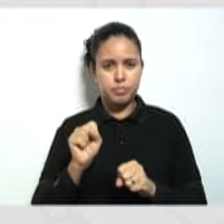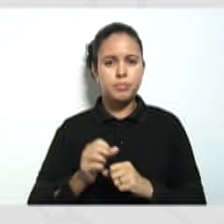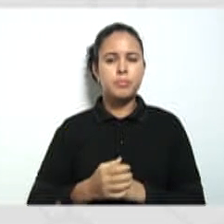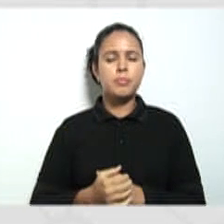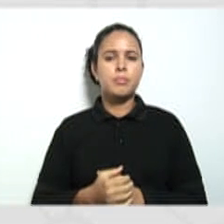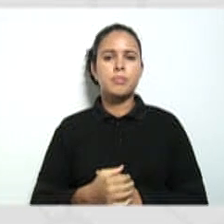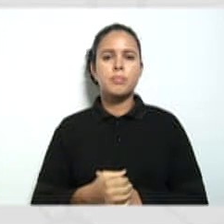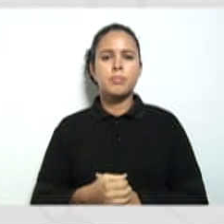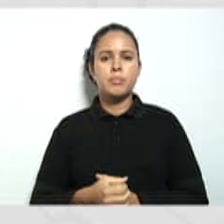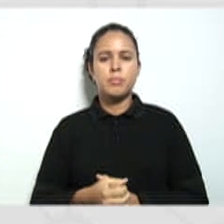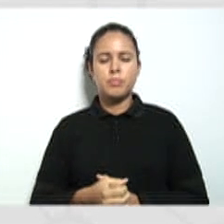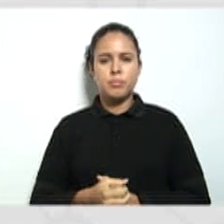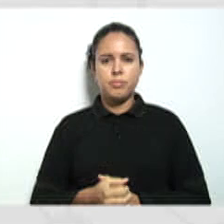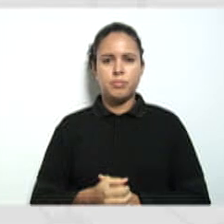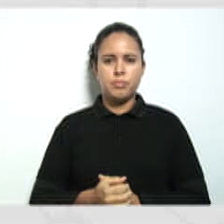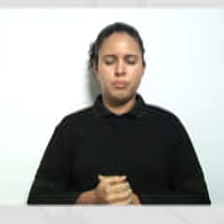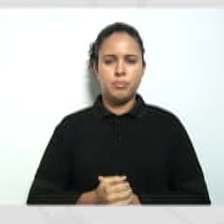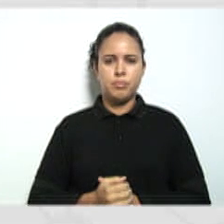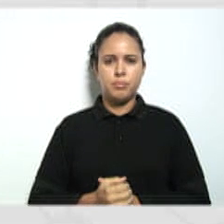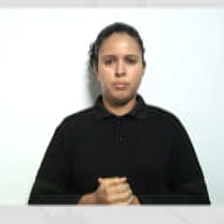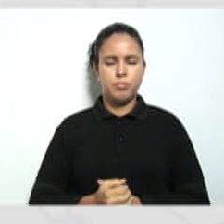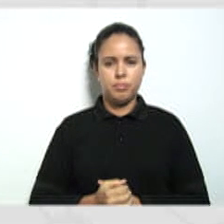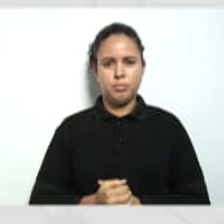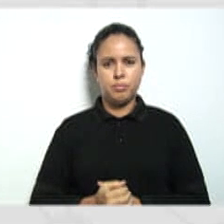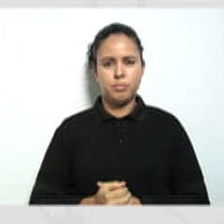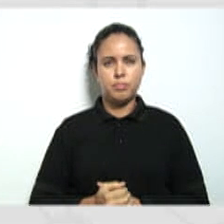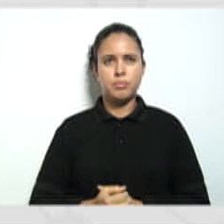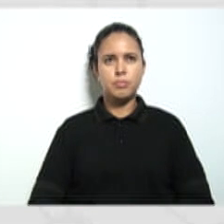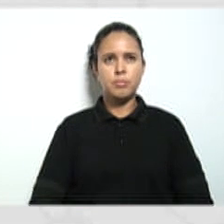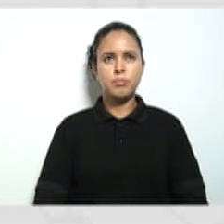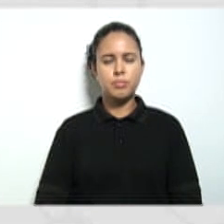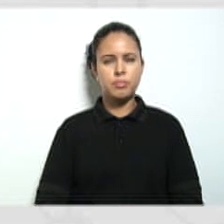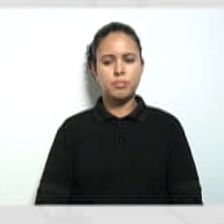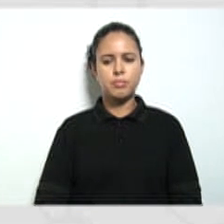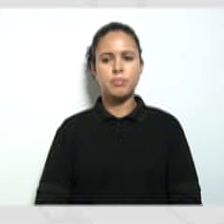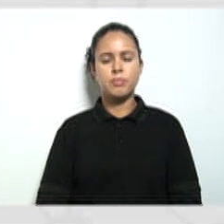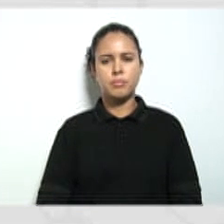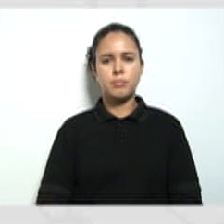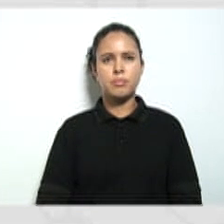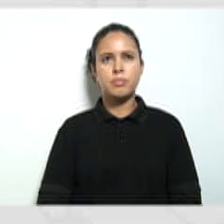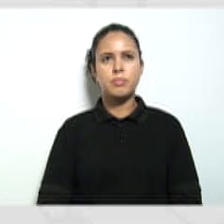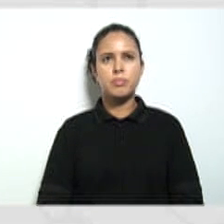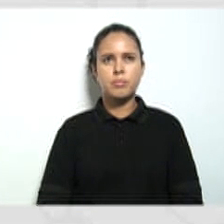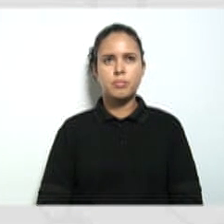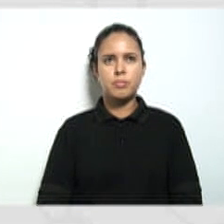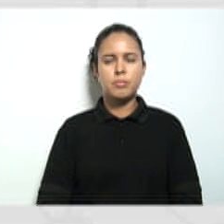aqui uma que não tem a resposta. Número 5, não. Número 5,